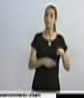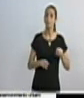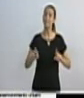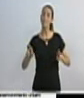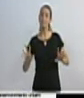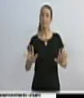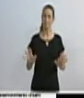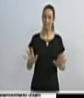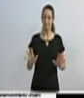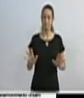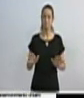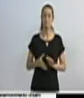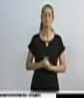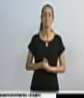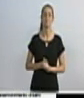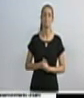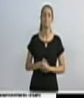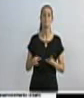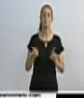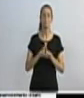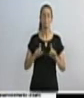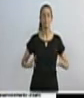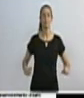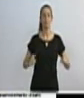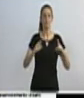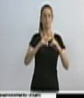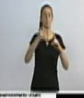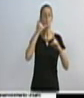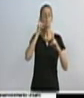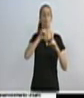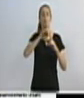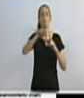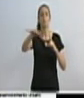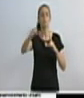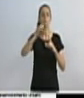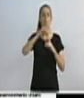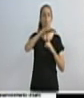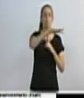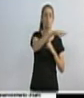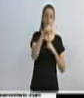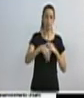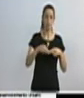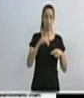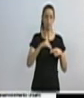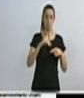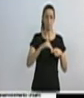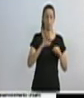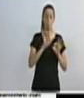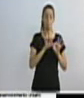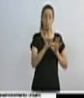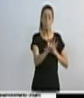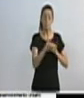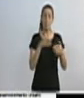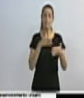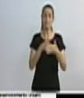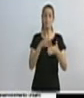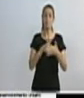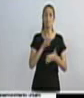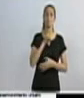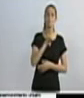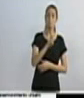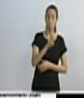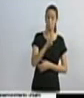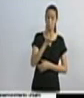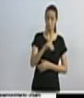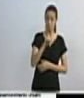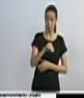No que se refere à exposição aos campos eletromagnéticos, será adotado no município de Blumenau o limite de 5 volts por metro em qualquer